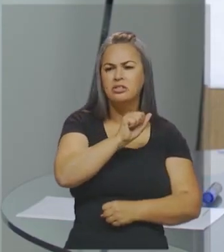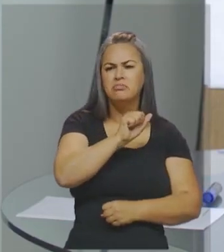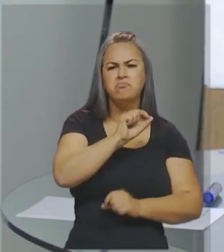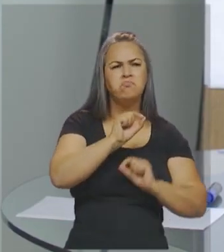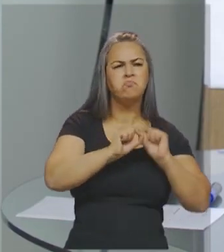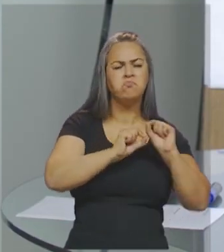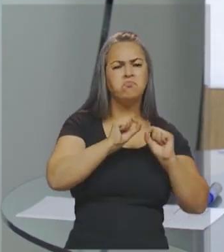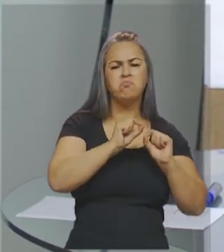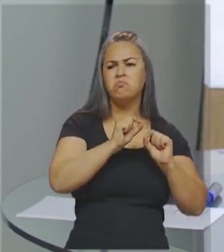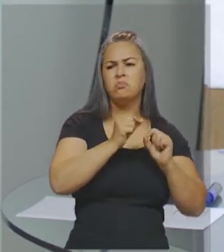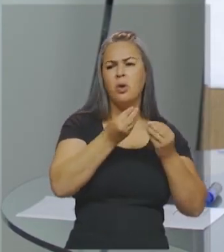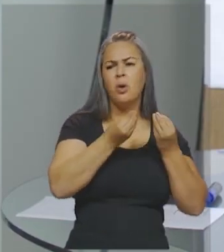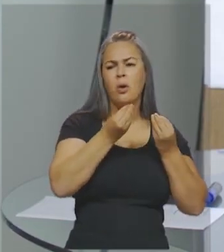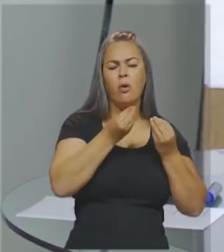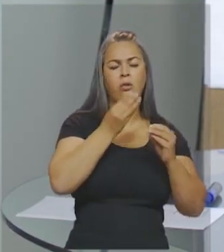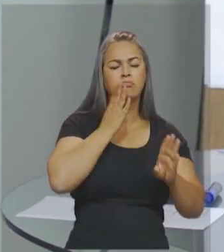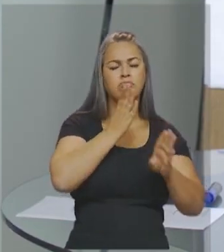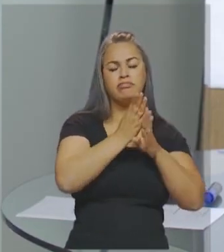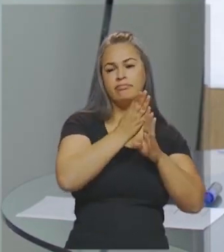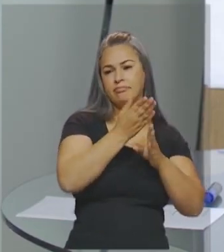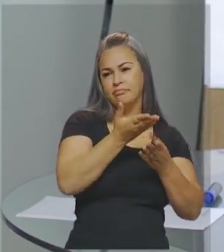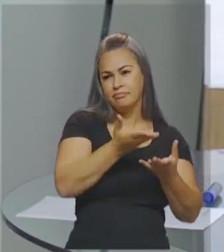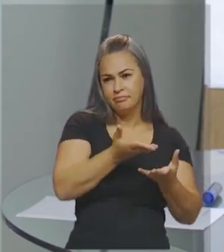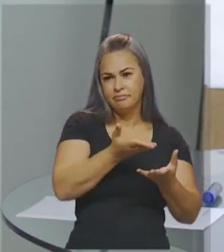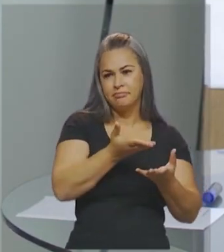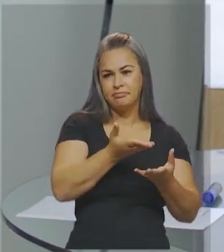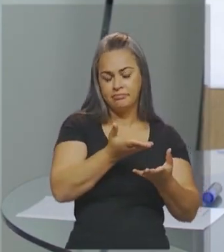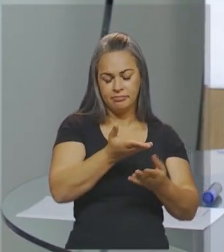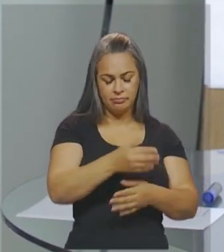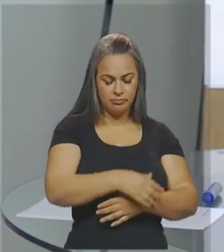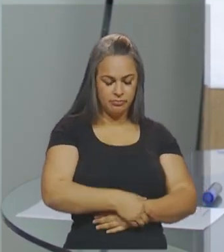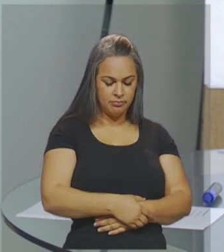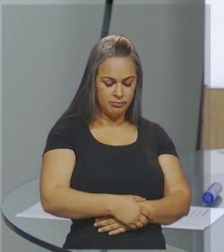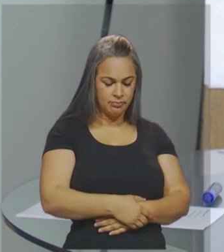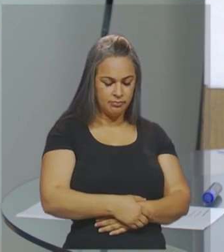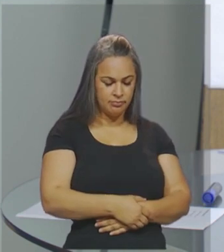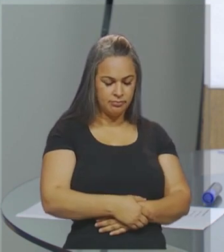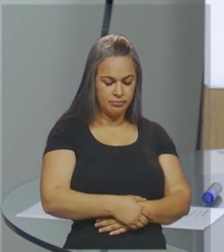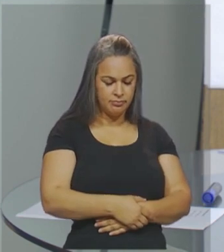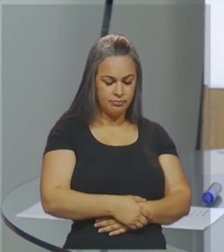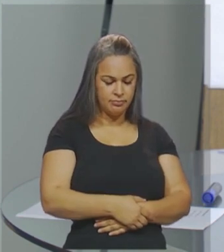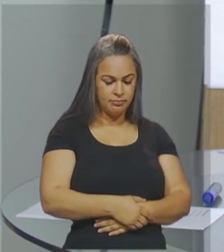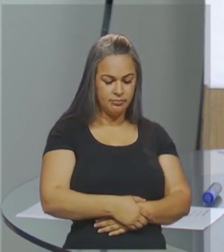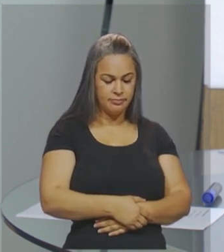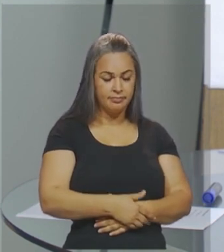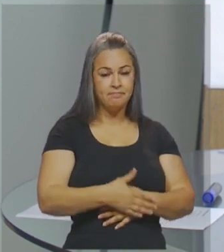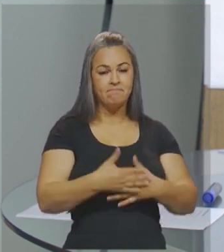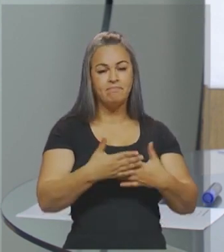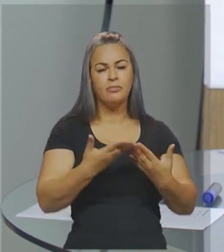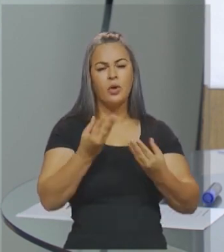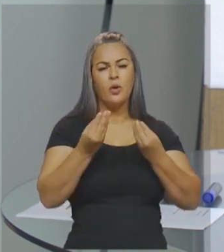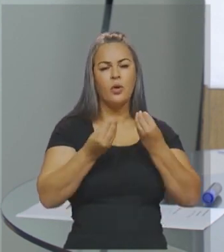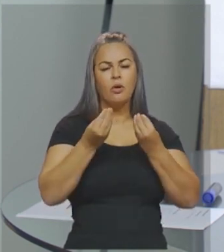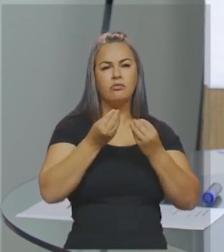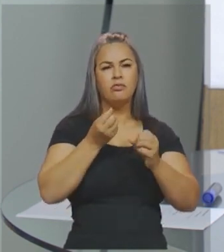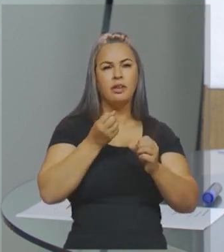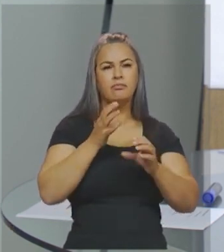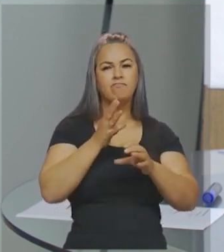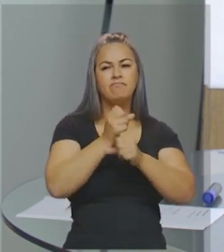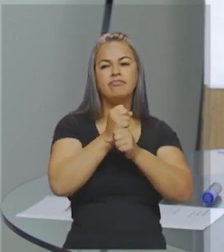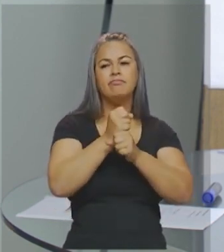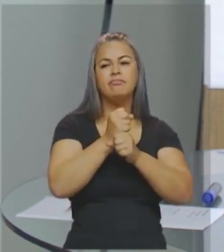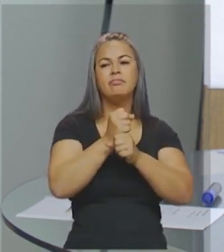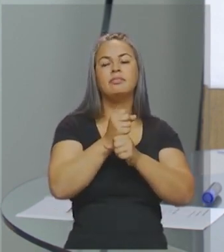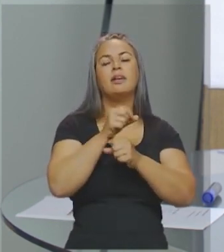de alunos. Então, a adequada nessa situação seria a mediana,